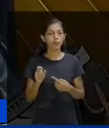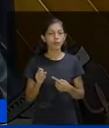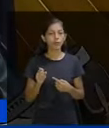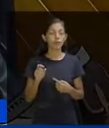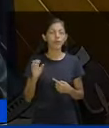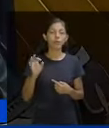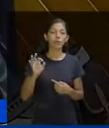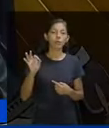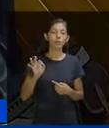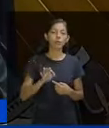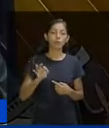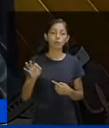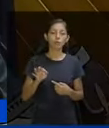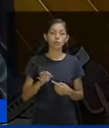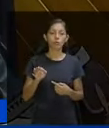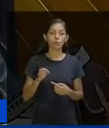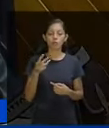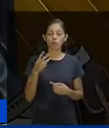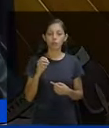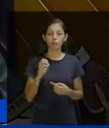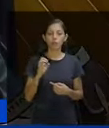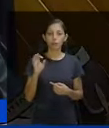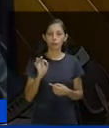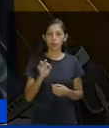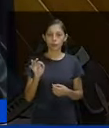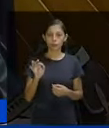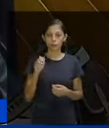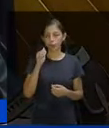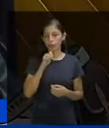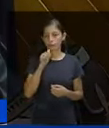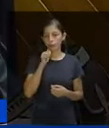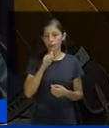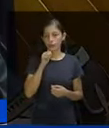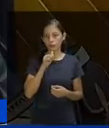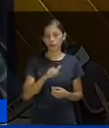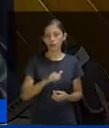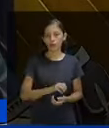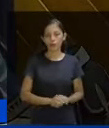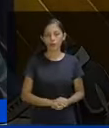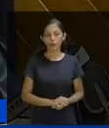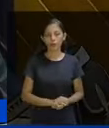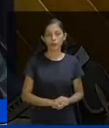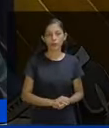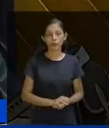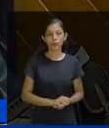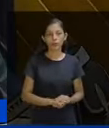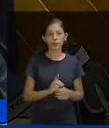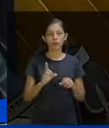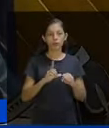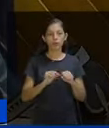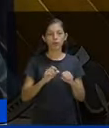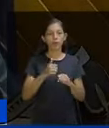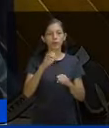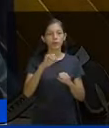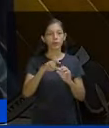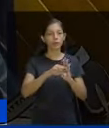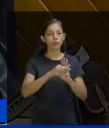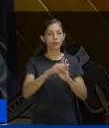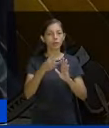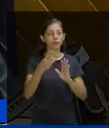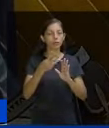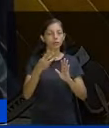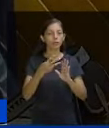30% de candidaturas femininas, nos termos do artigo 10, parágrafo 3º da